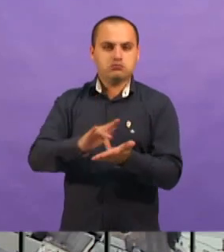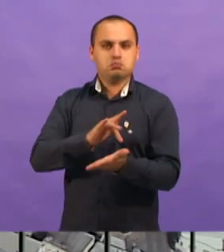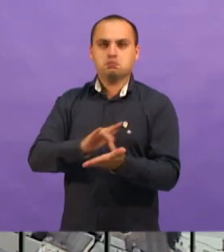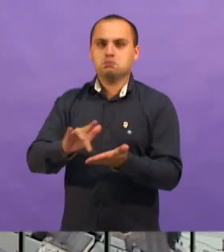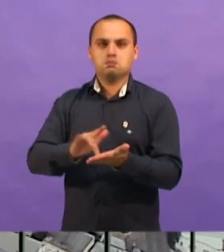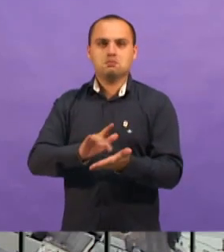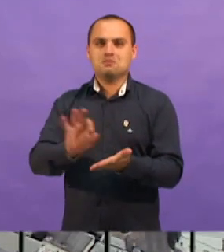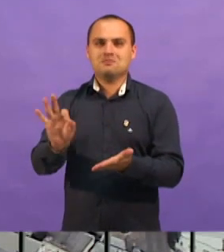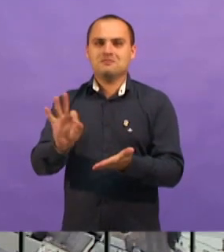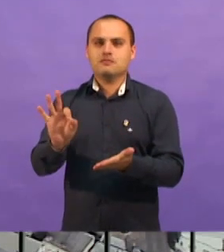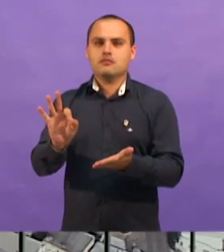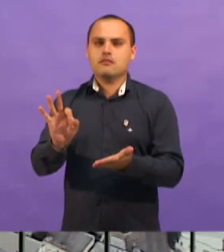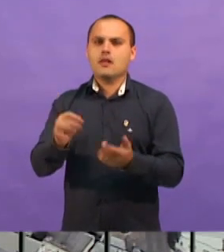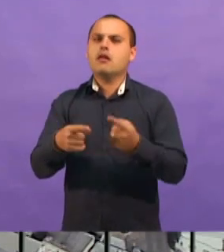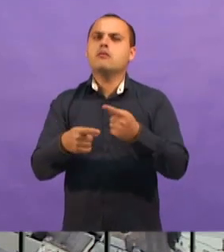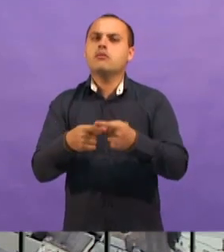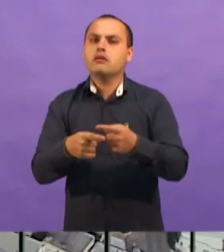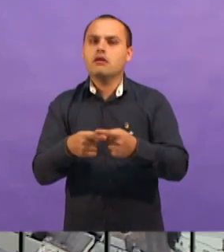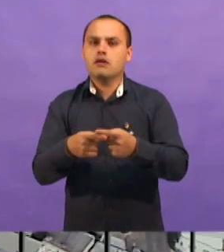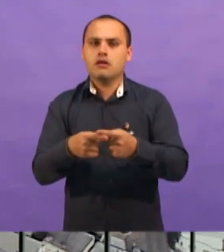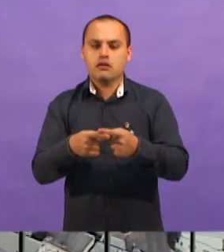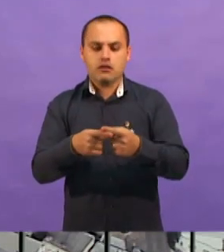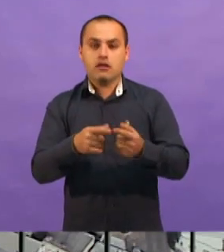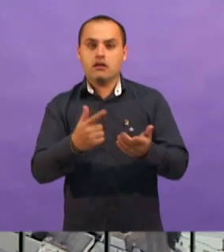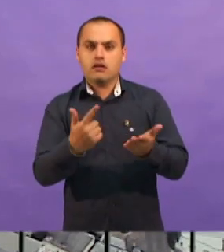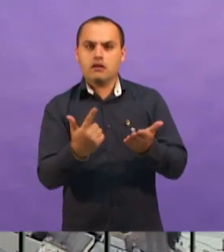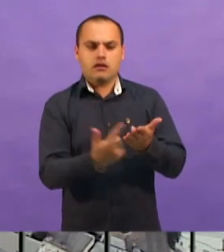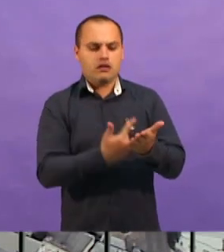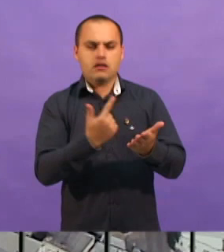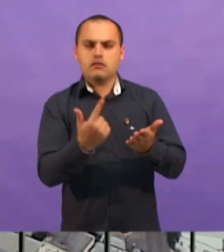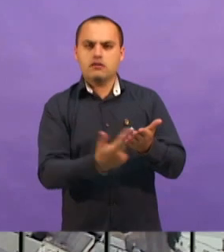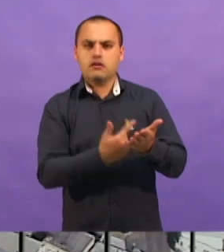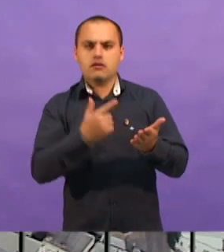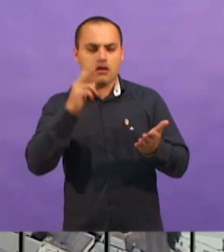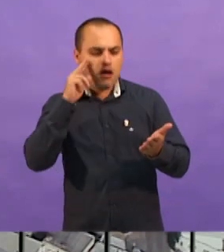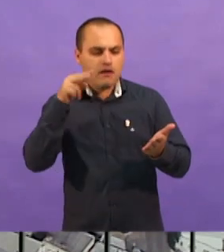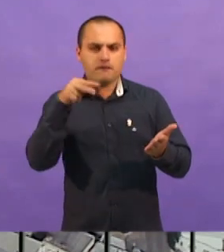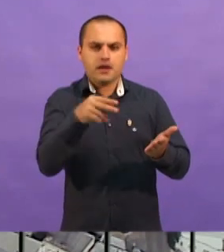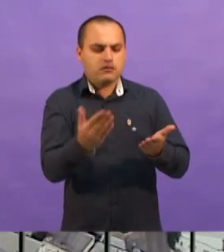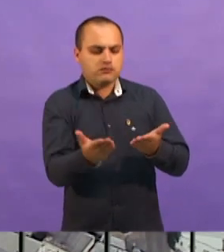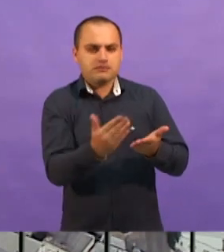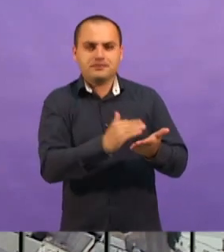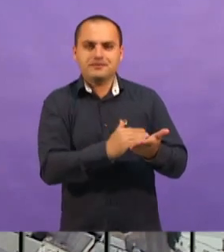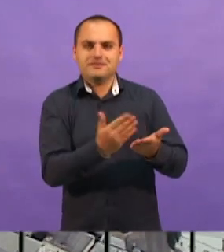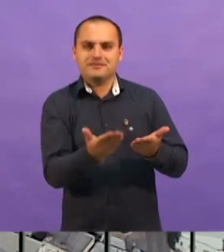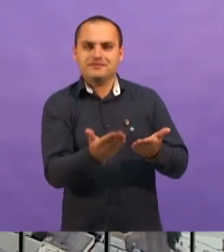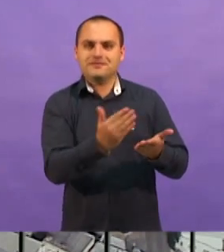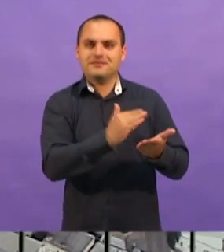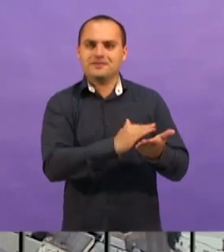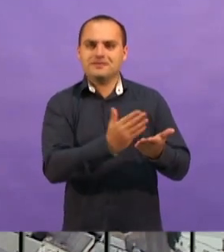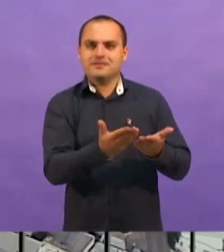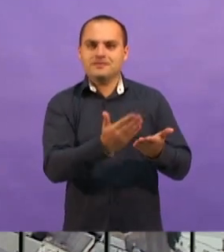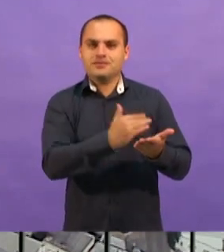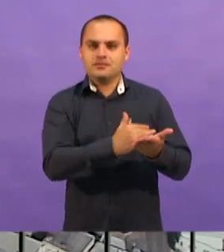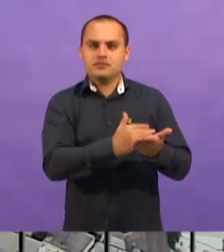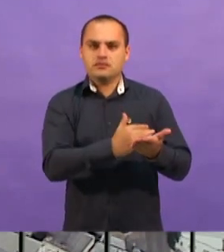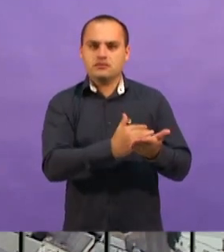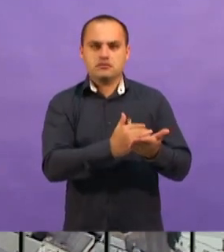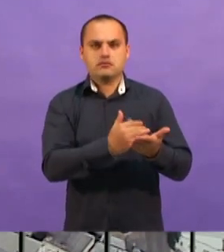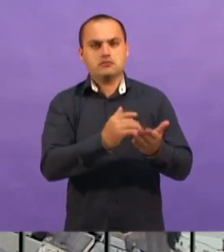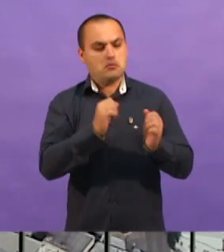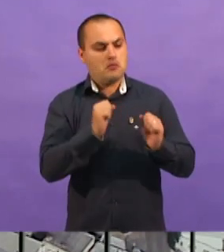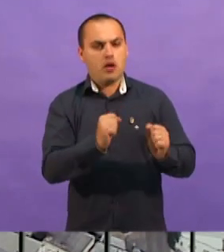si, a gente vem observando e vem acompanhando o livro, mesmo que ele esteja sendo vendido